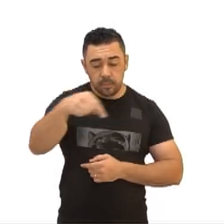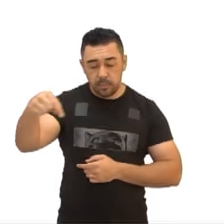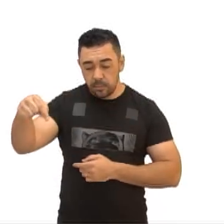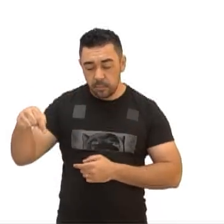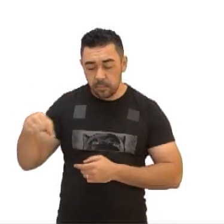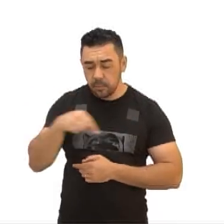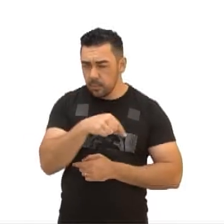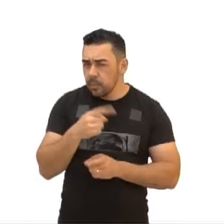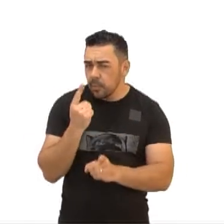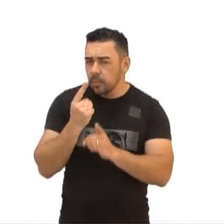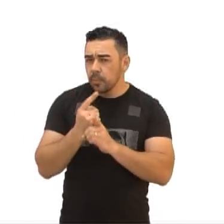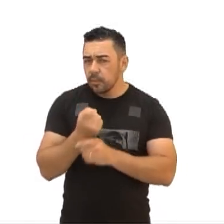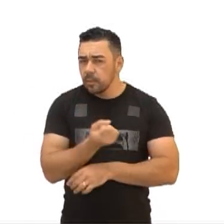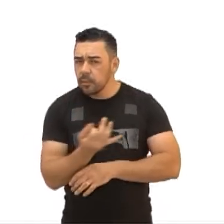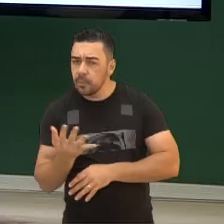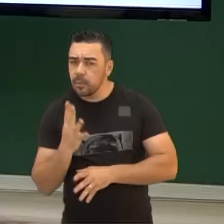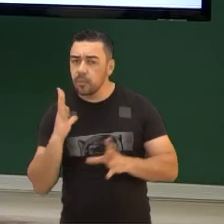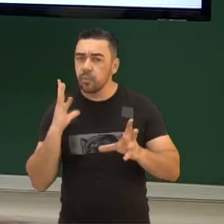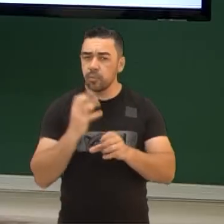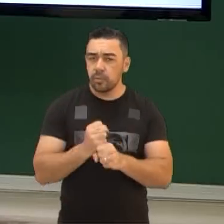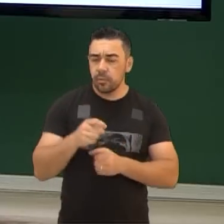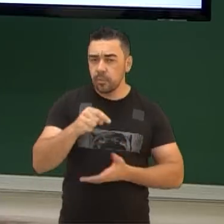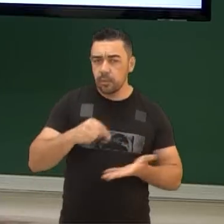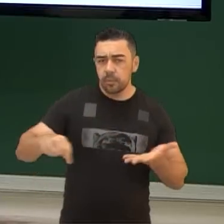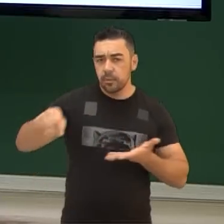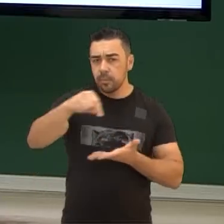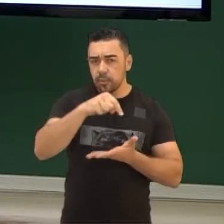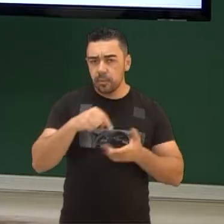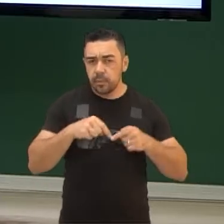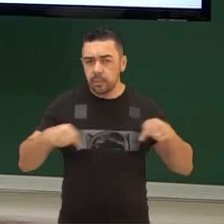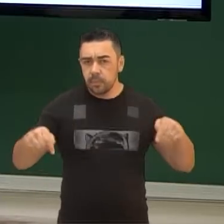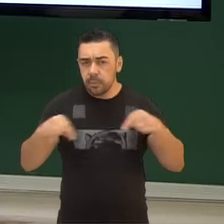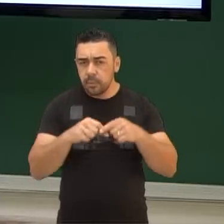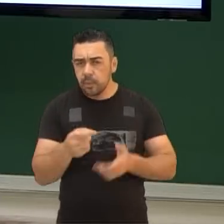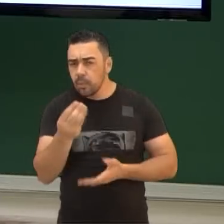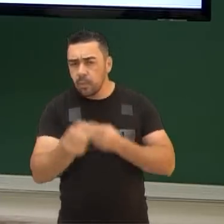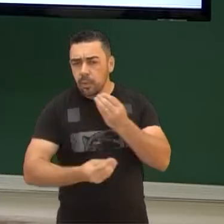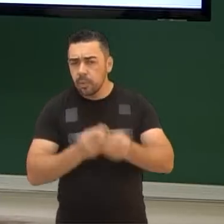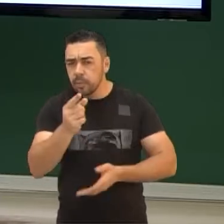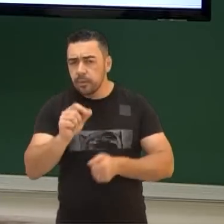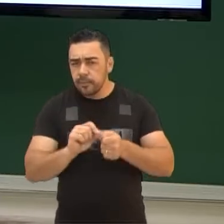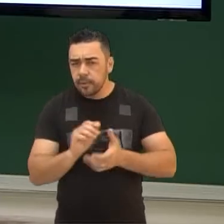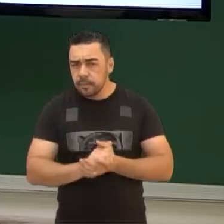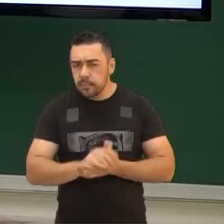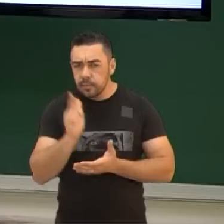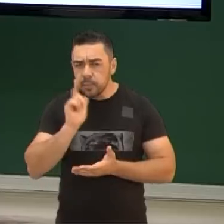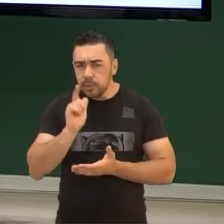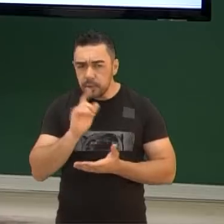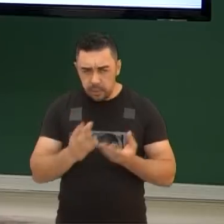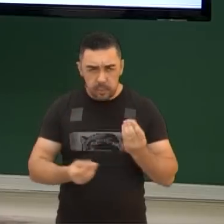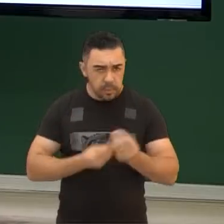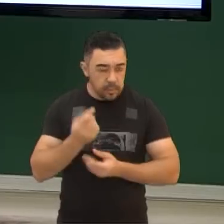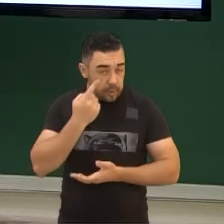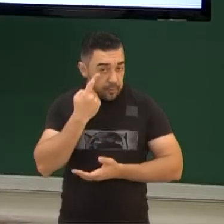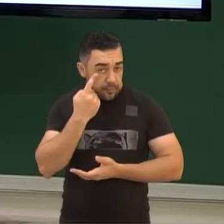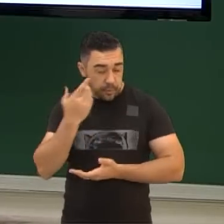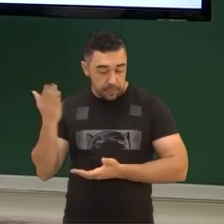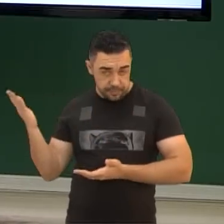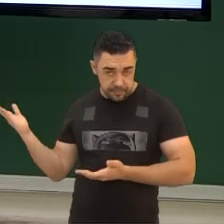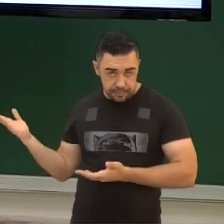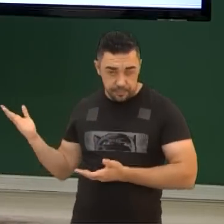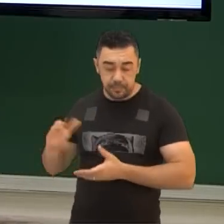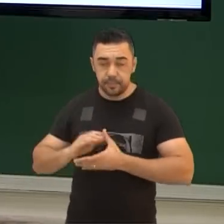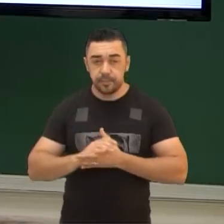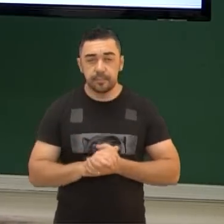a área total da sala de aula. Como será que vocês fizeram isso? Conseguiram fazer aí em casa? Vamos ver como é que ficou.